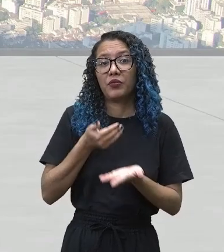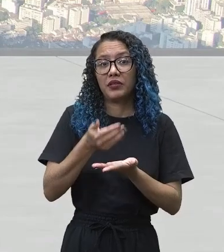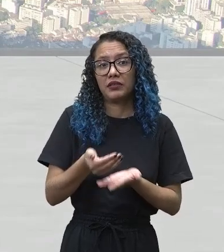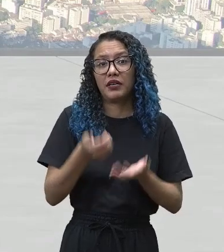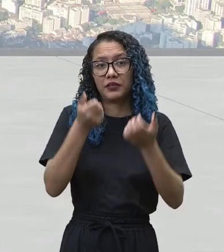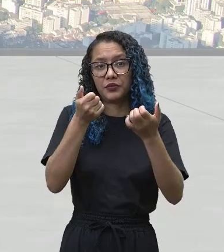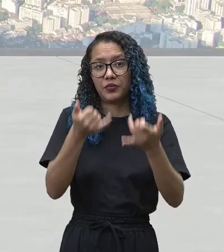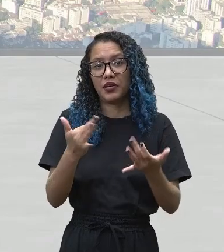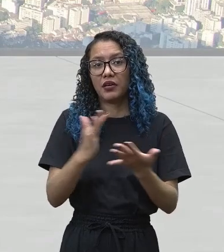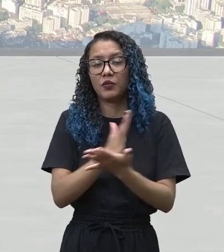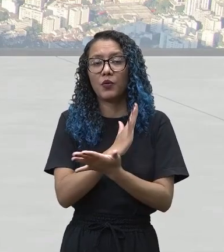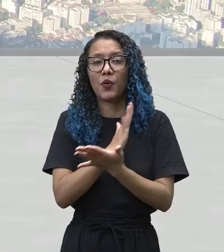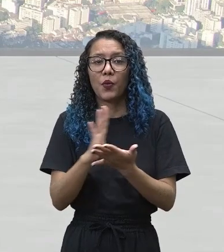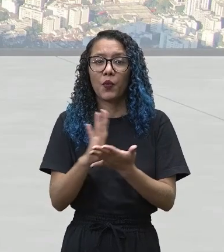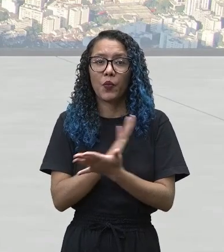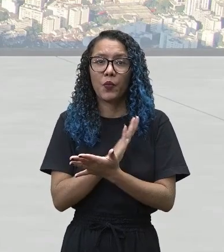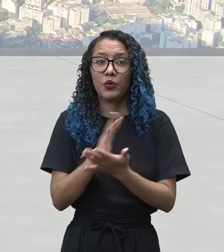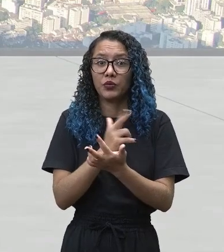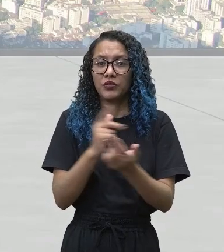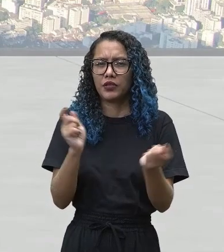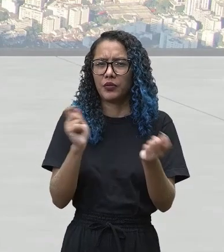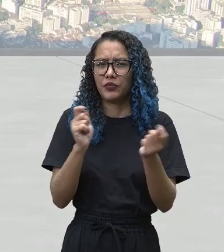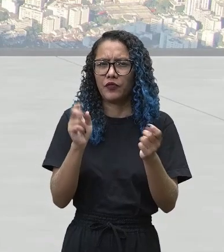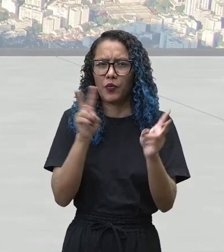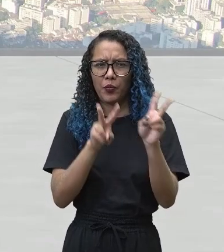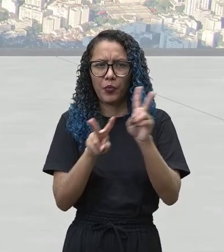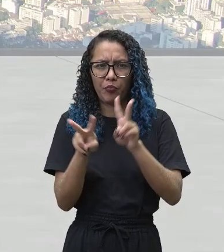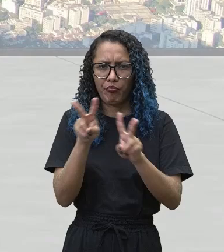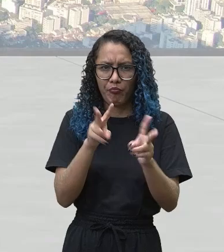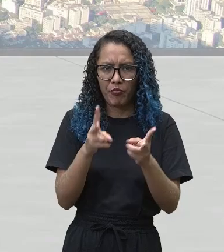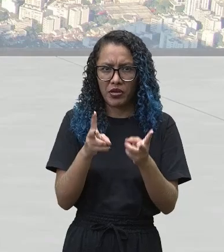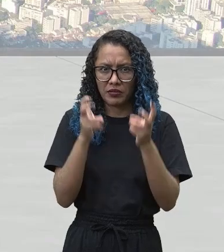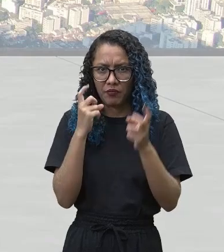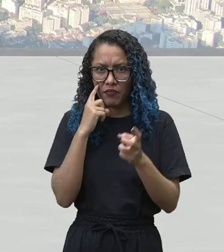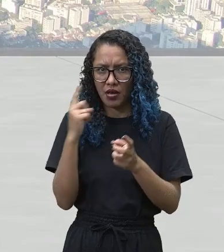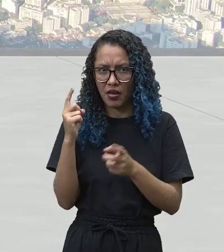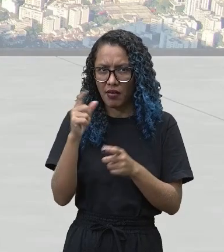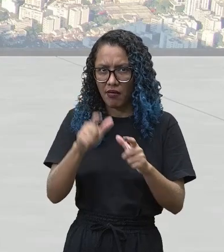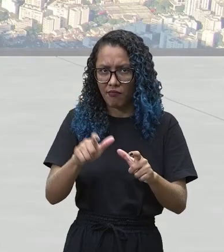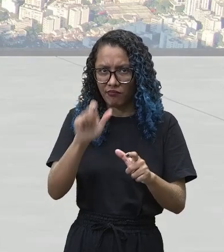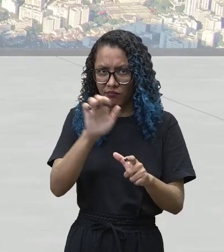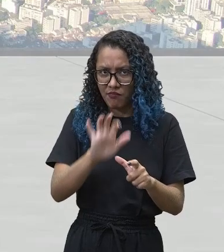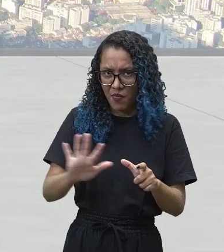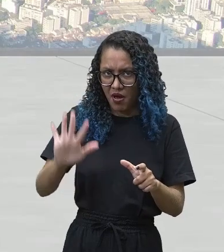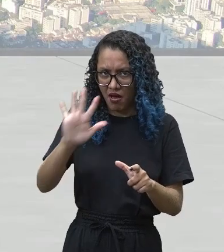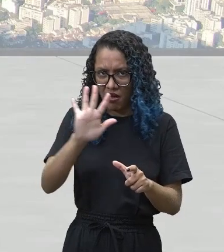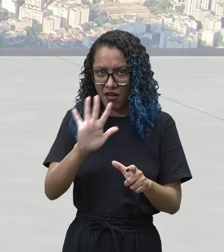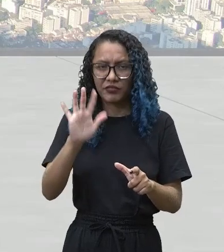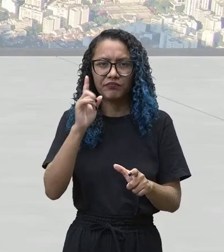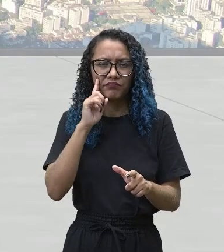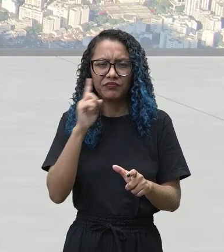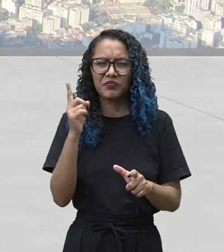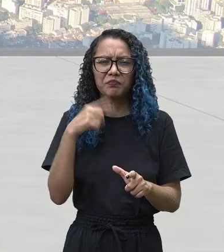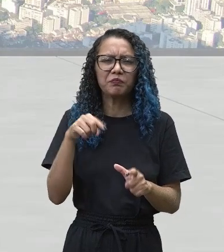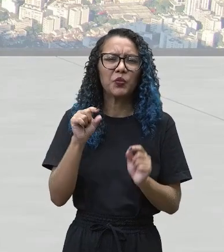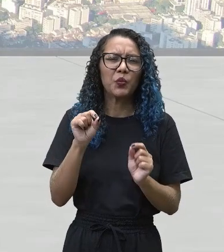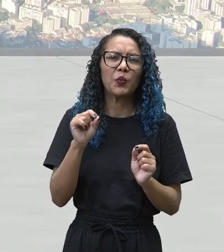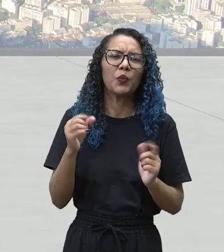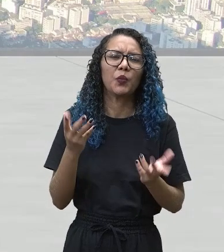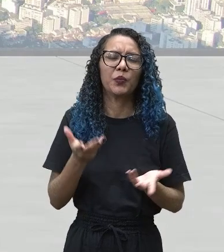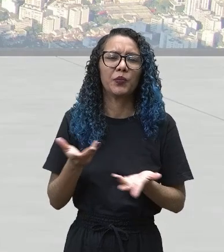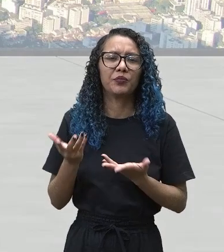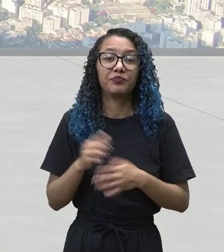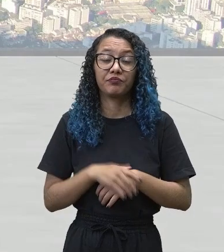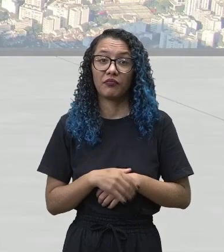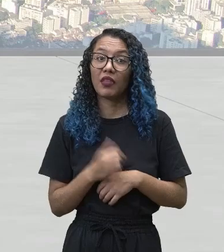algumas coisas que nós podemos visualizar no nosso cenário. Então, daqui, o que vocês conseguem ver?